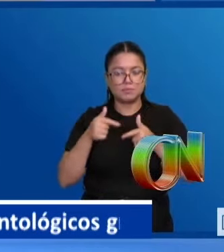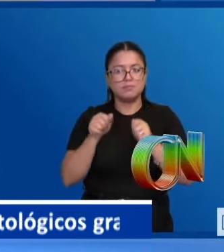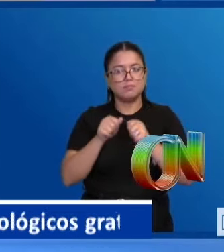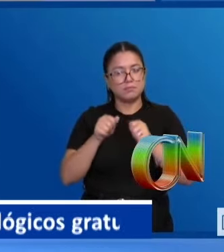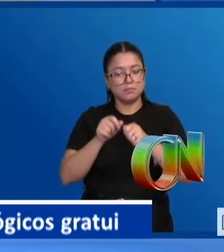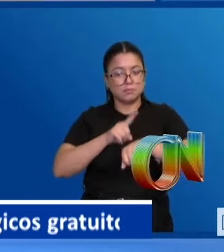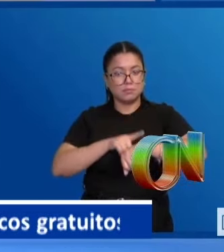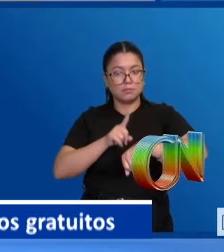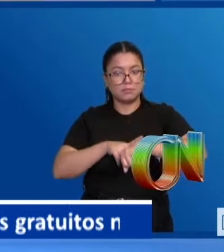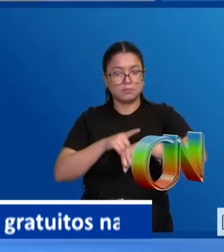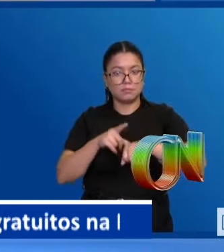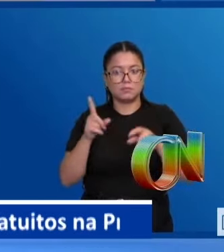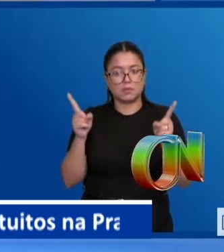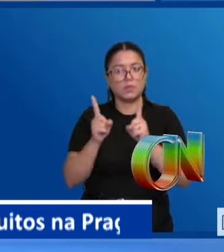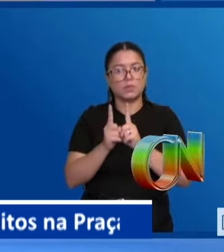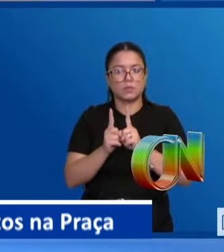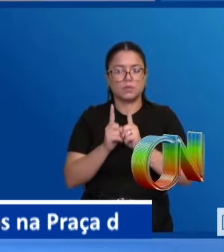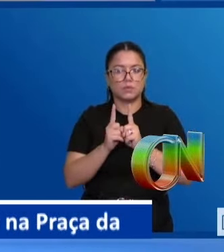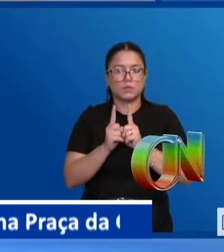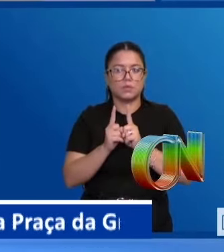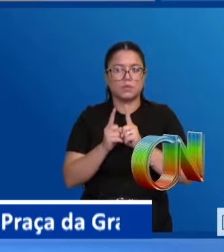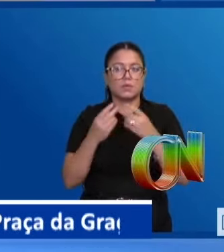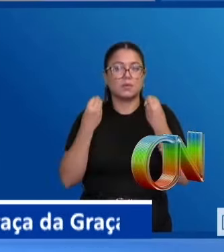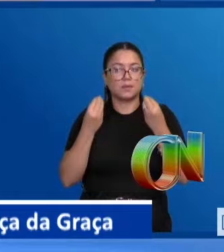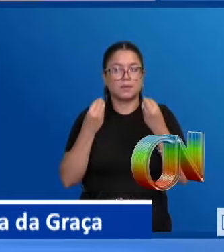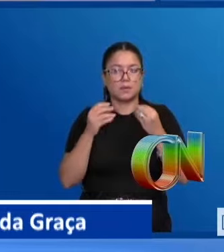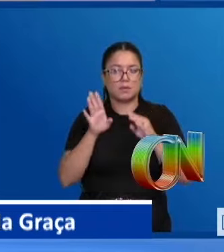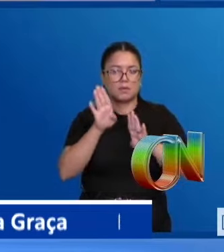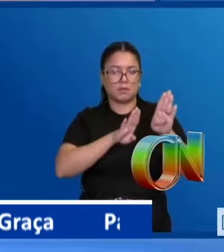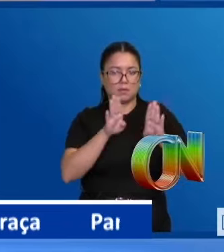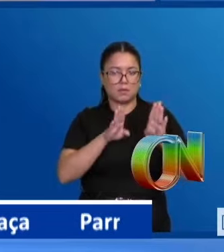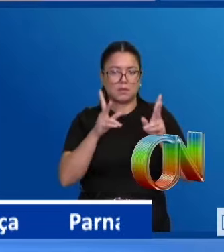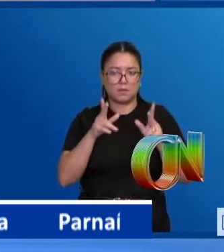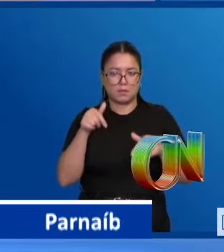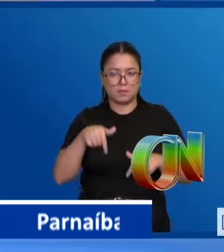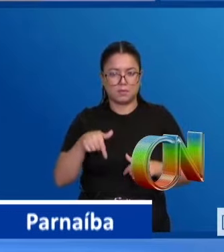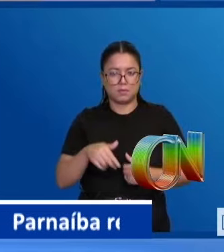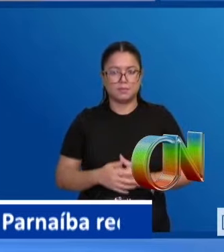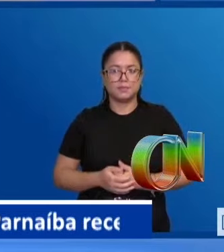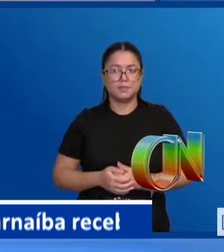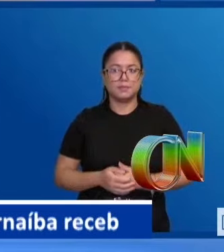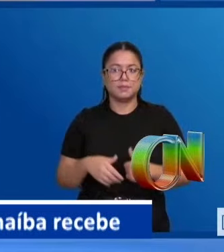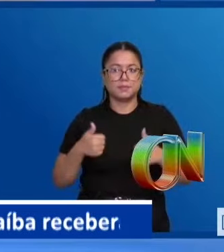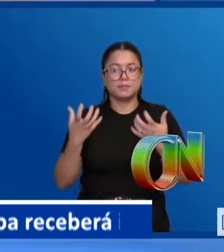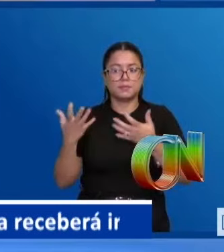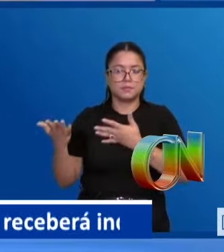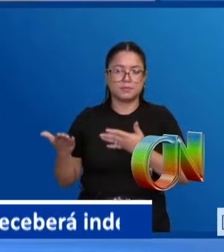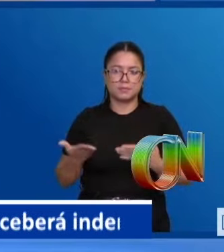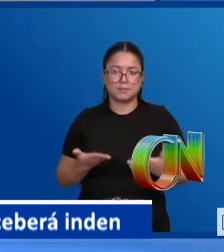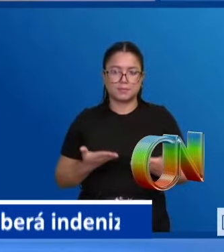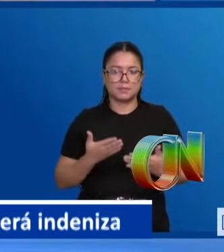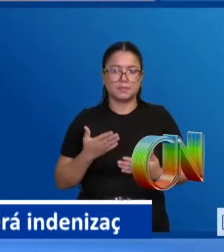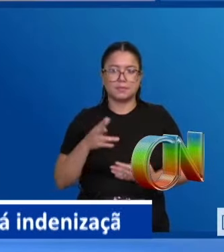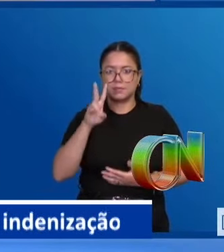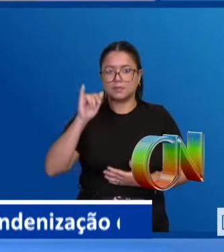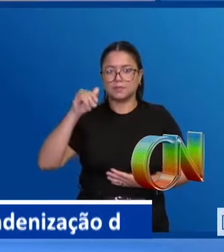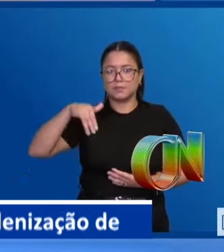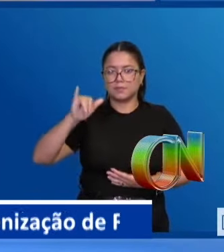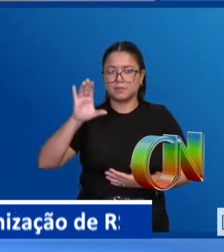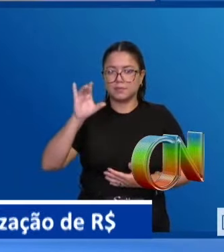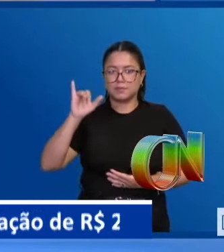num tempo bastante curto para uma concessão dessa natureza. Tá bom? Então, queria chamar aqui, vamos, o Vinícius,